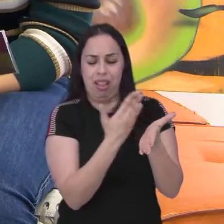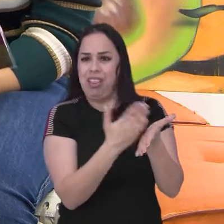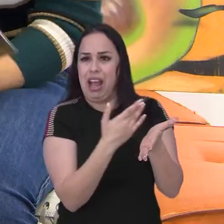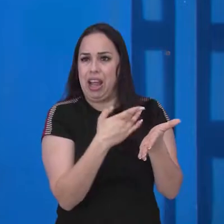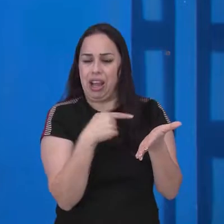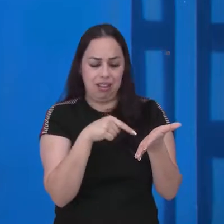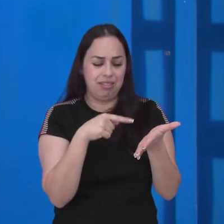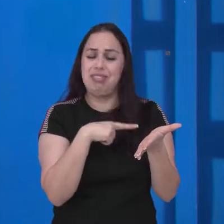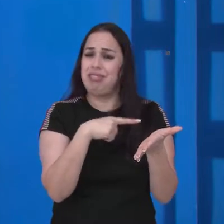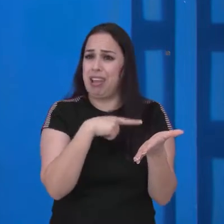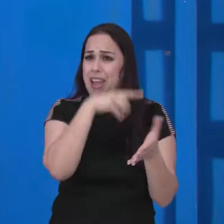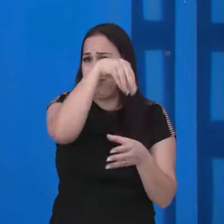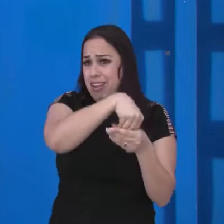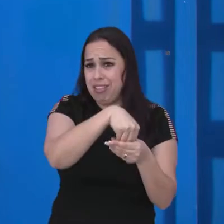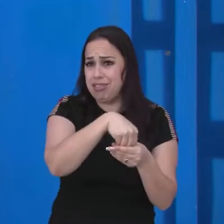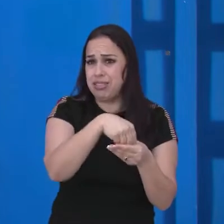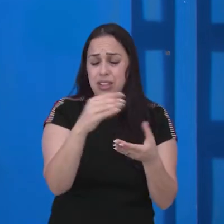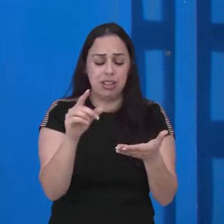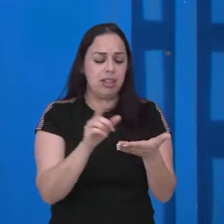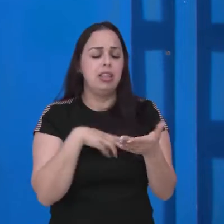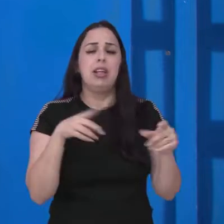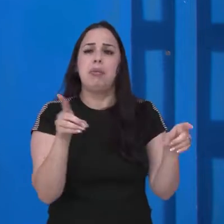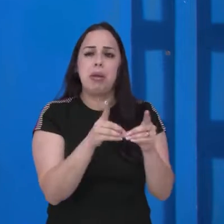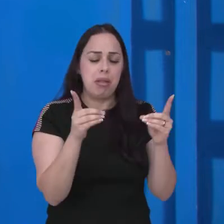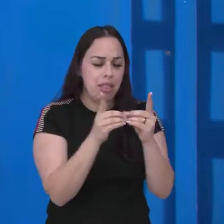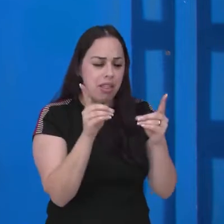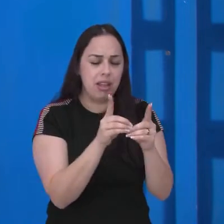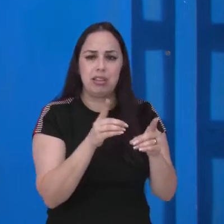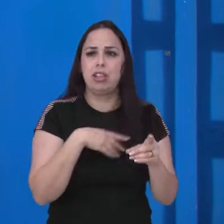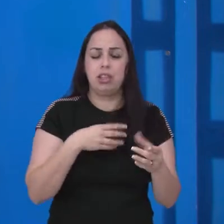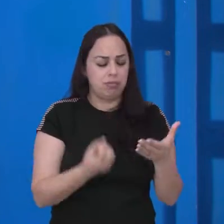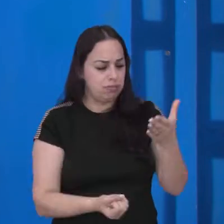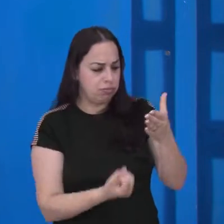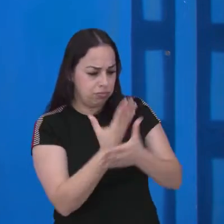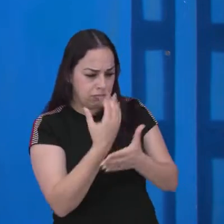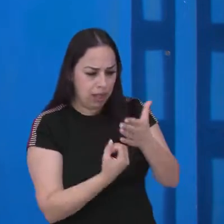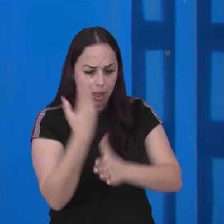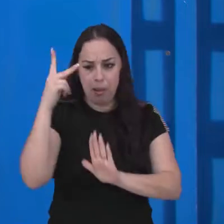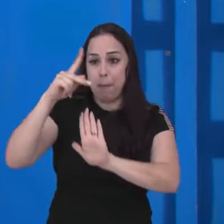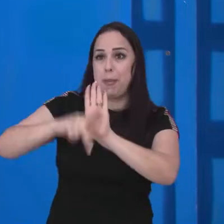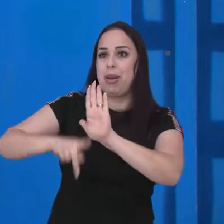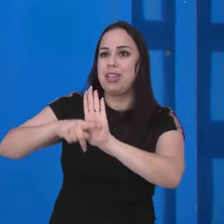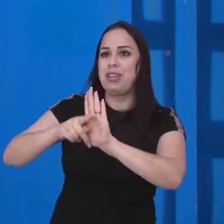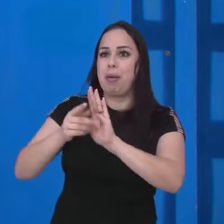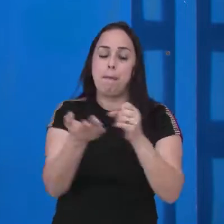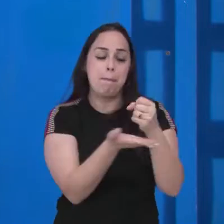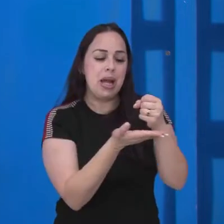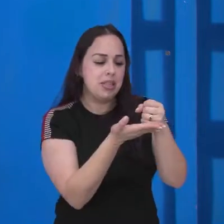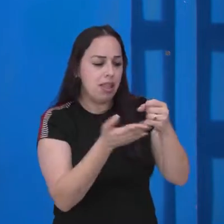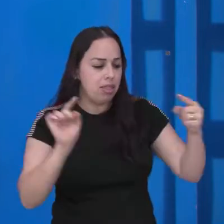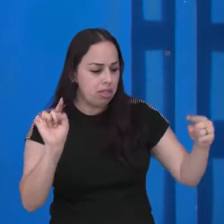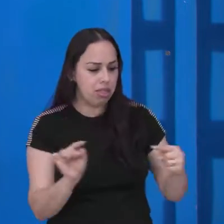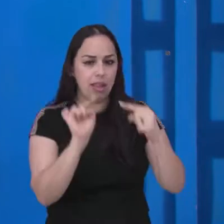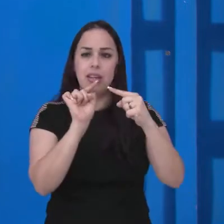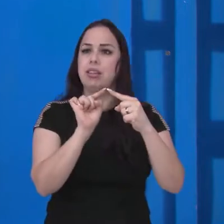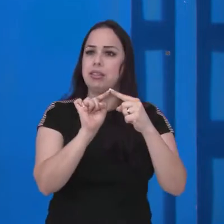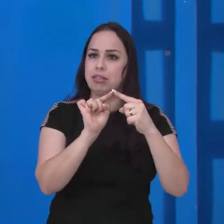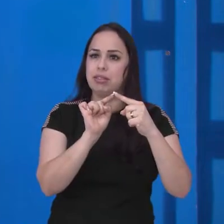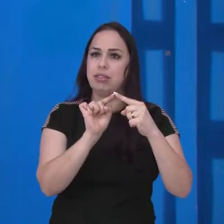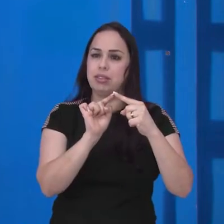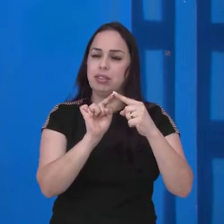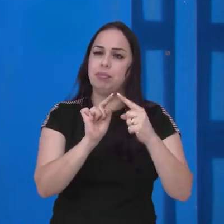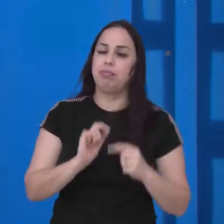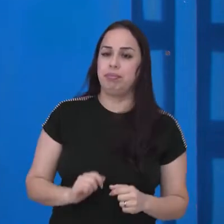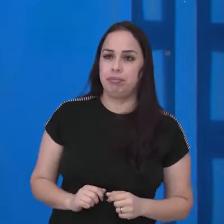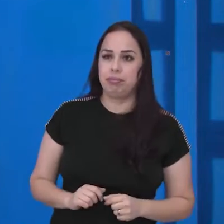Tanto que a gente faz algumas pesquisas através dos livros didáticos e cria ações e atividades e até projetos baseados principalmente nos PCNs, no